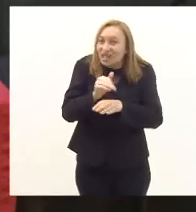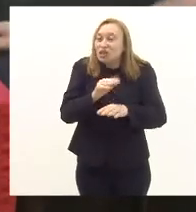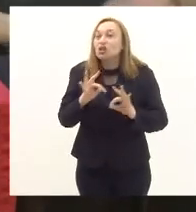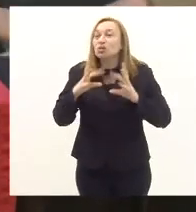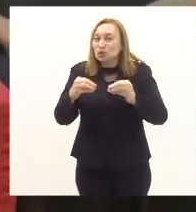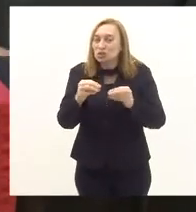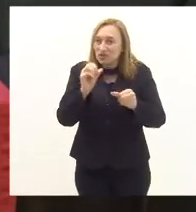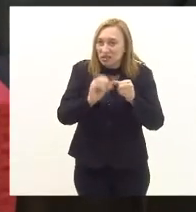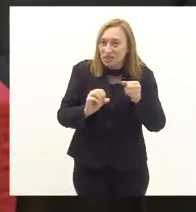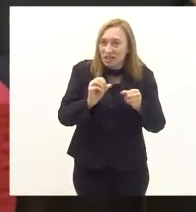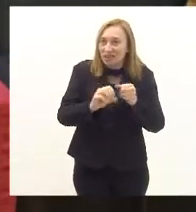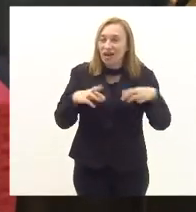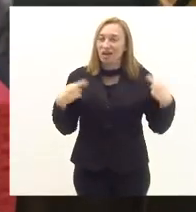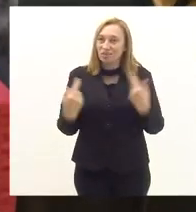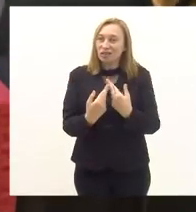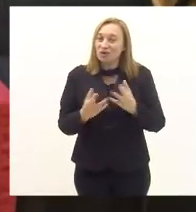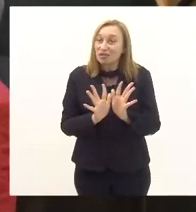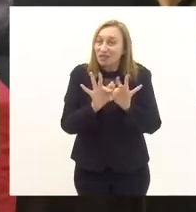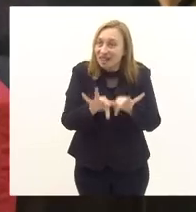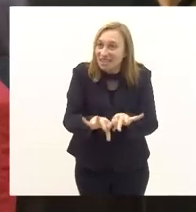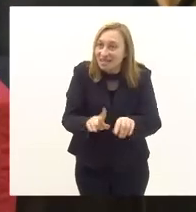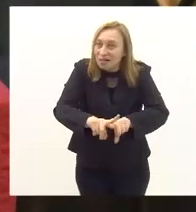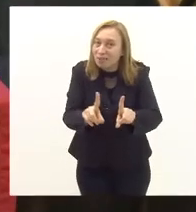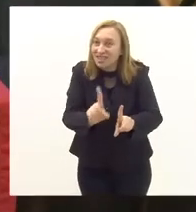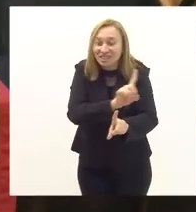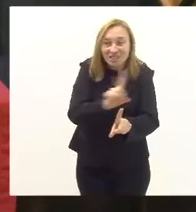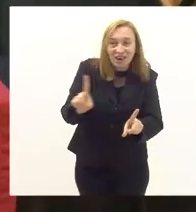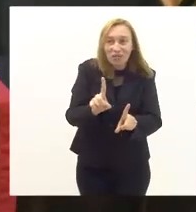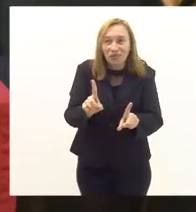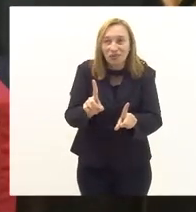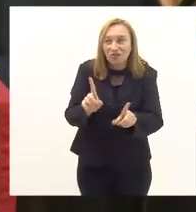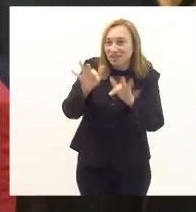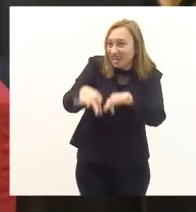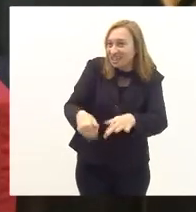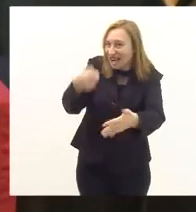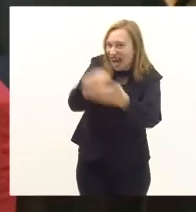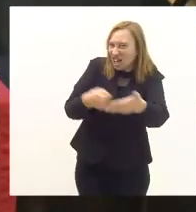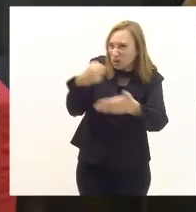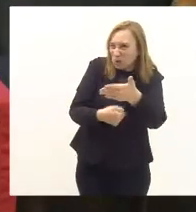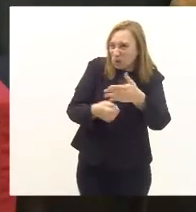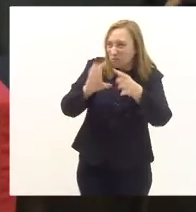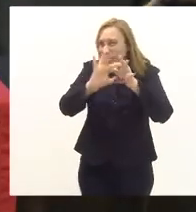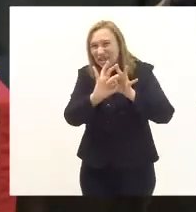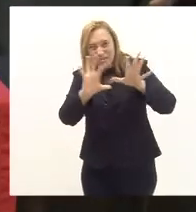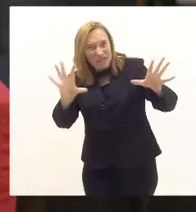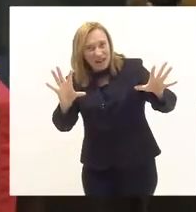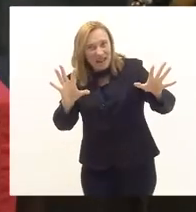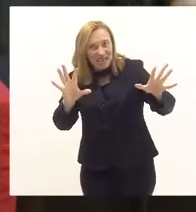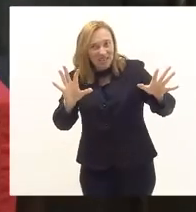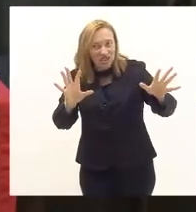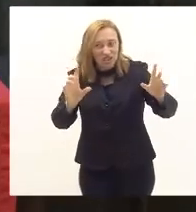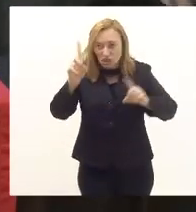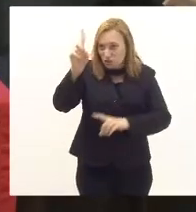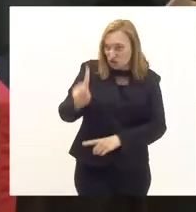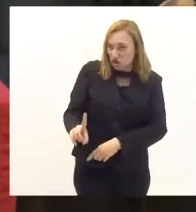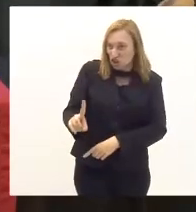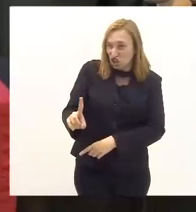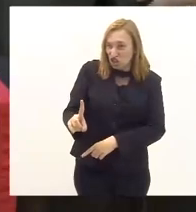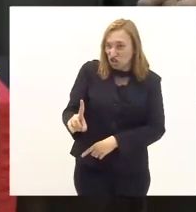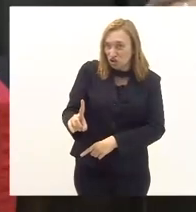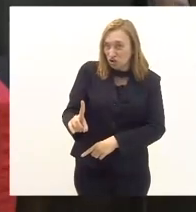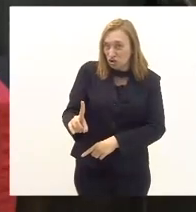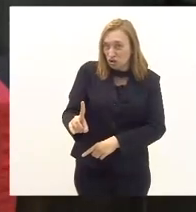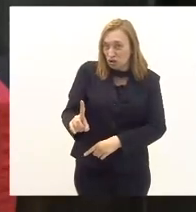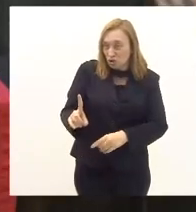foi feito. A audiência termina, mas não termina a luta pela liberdade, pelos direitos,